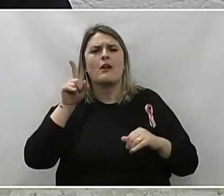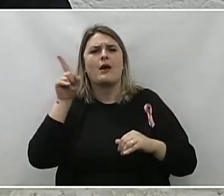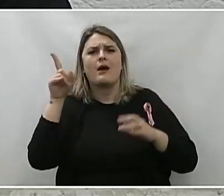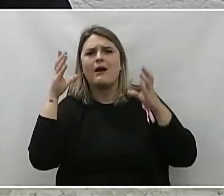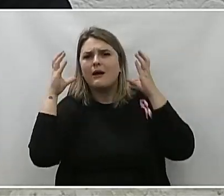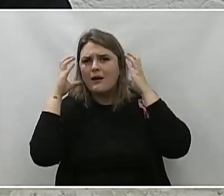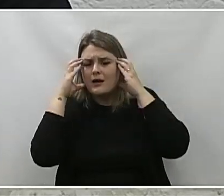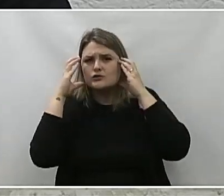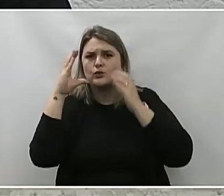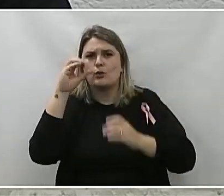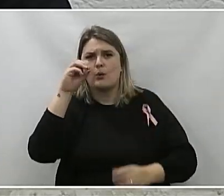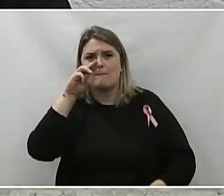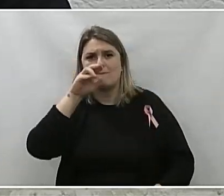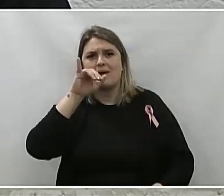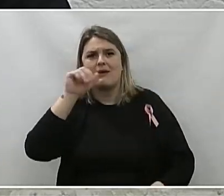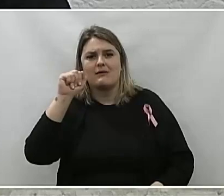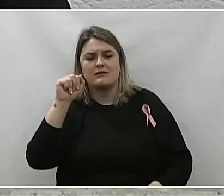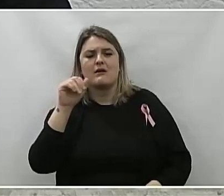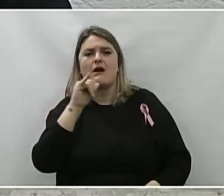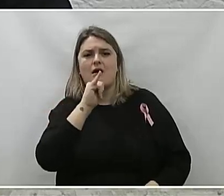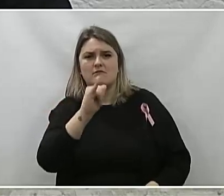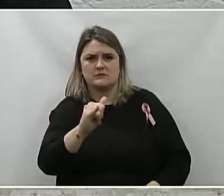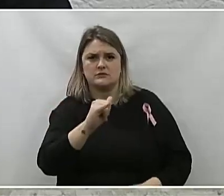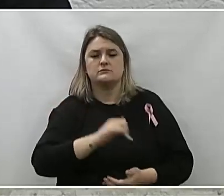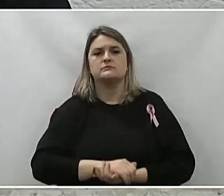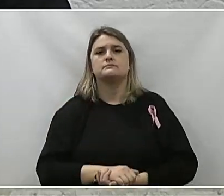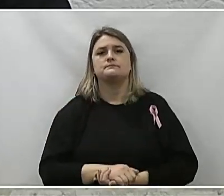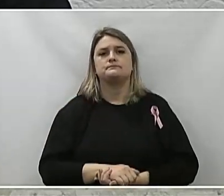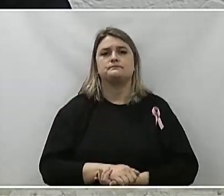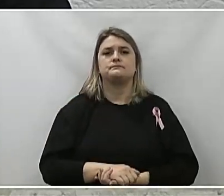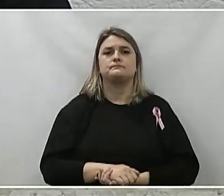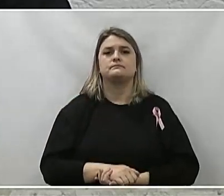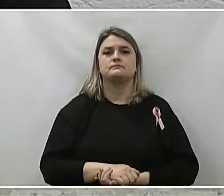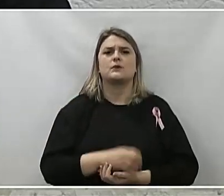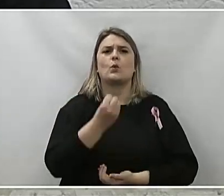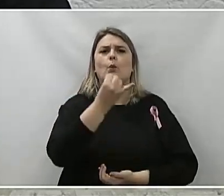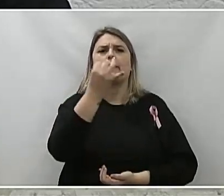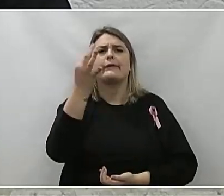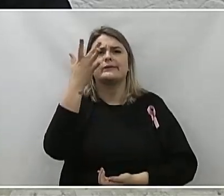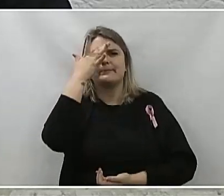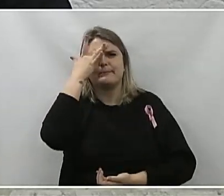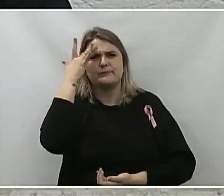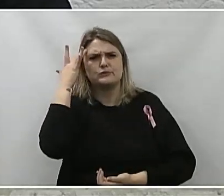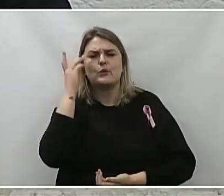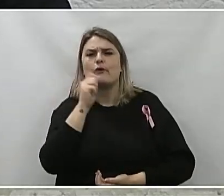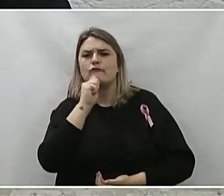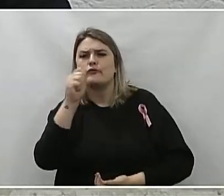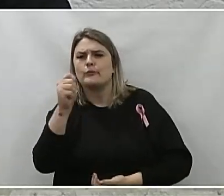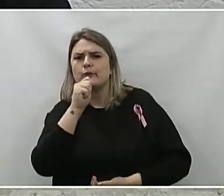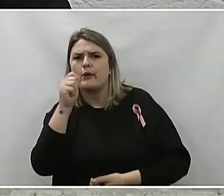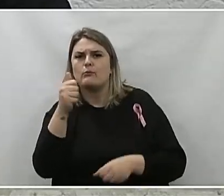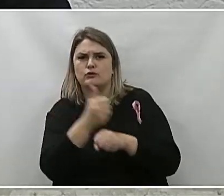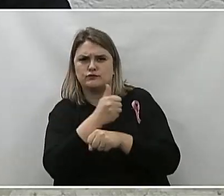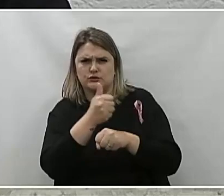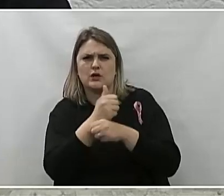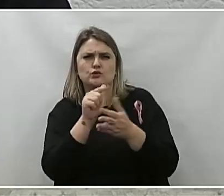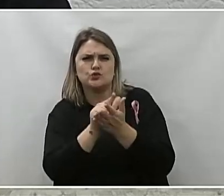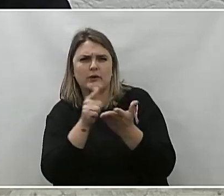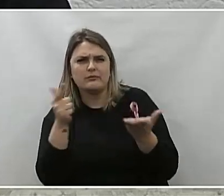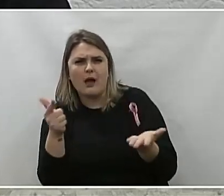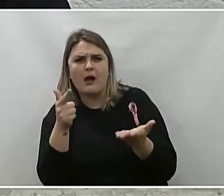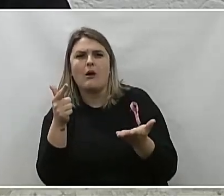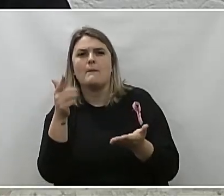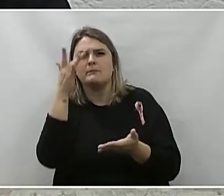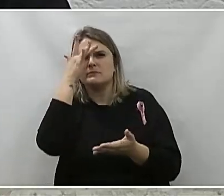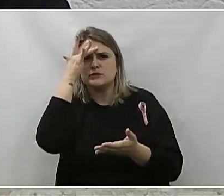na colmeia foi mencionado tantos repórteres jornalistas comunicadores e